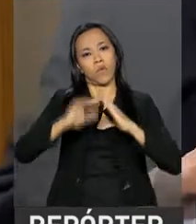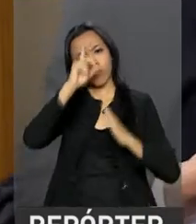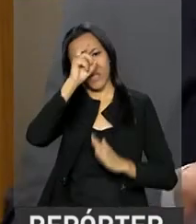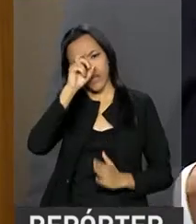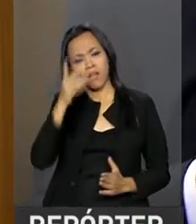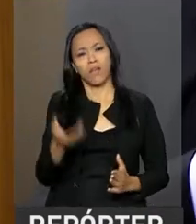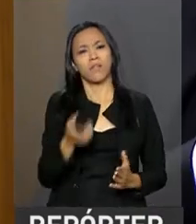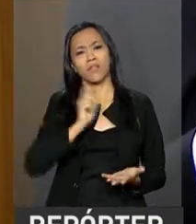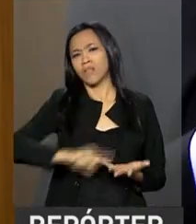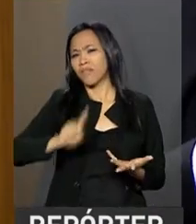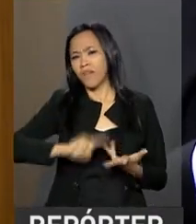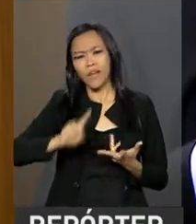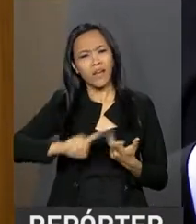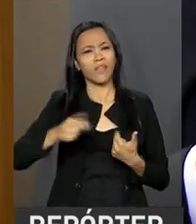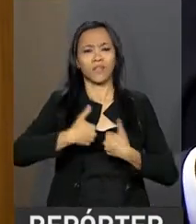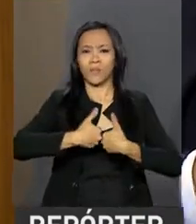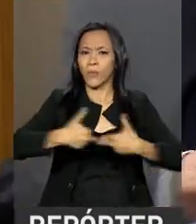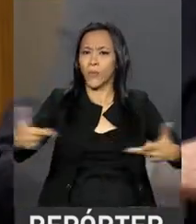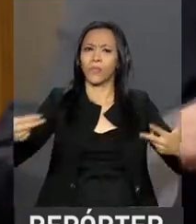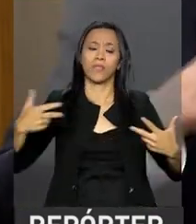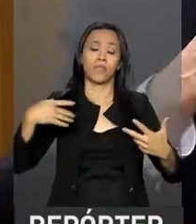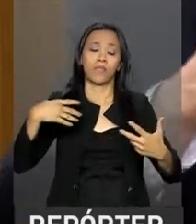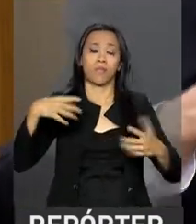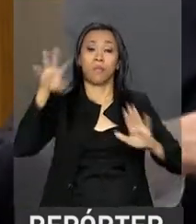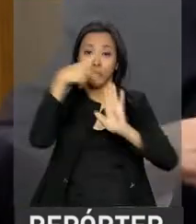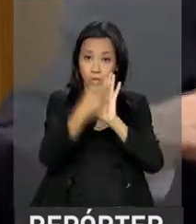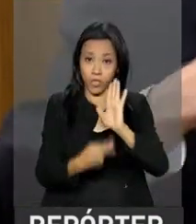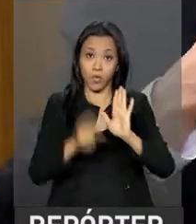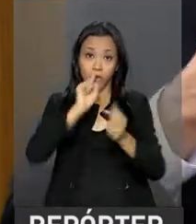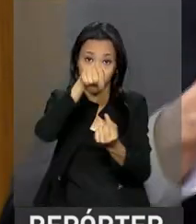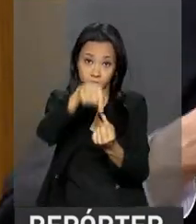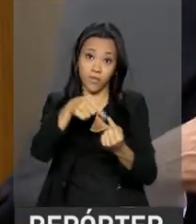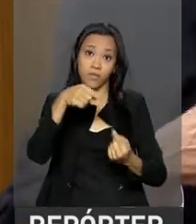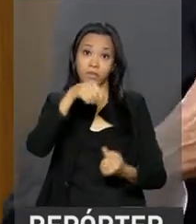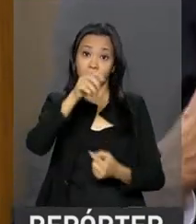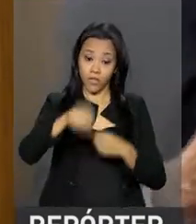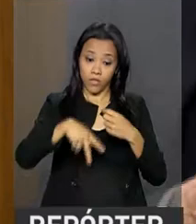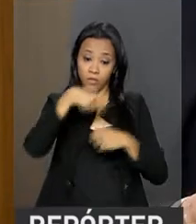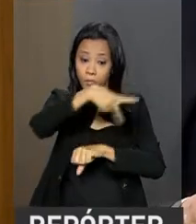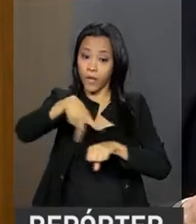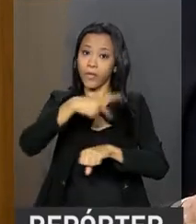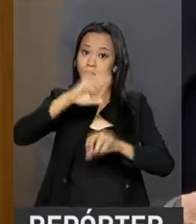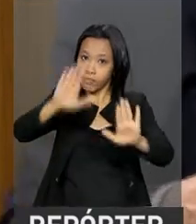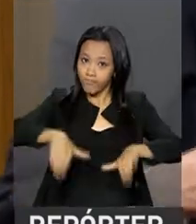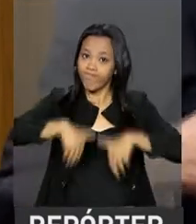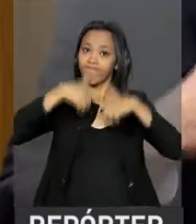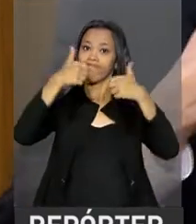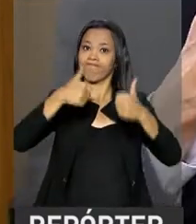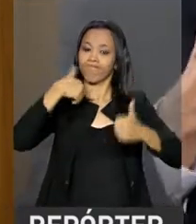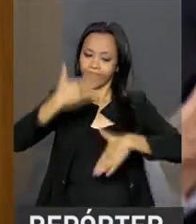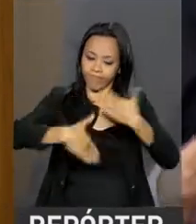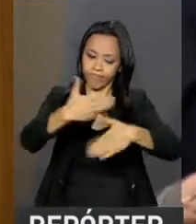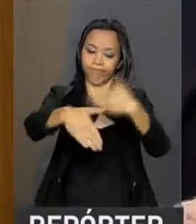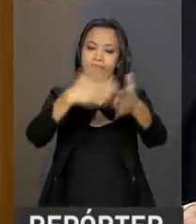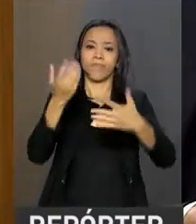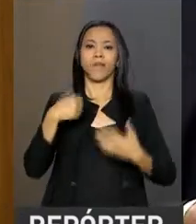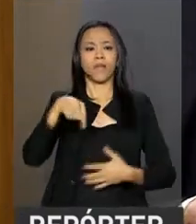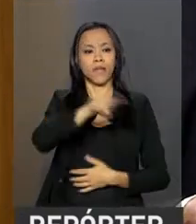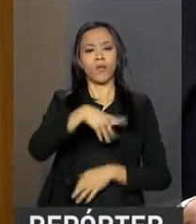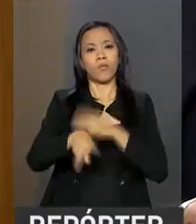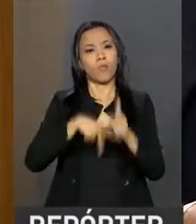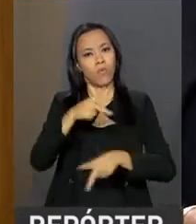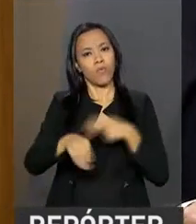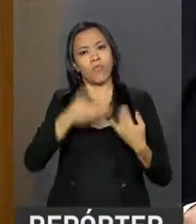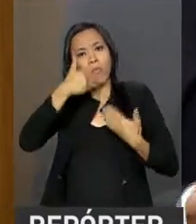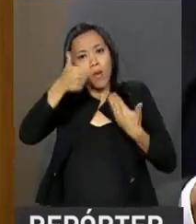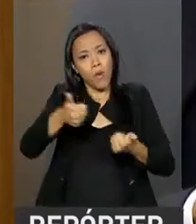todo uma série muito grande de projetos no brasil funciona melhor que a população possa ter melhores